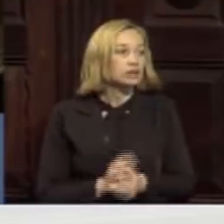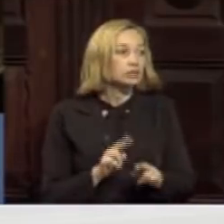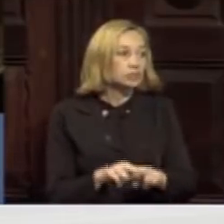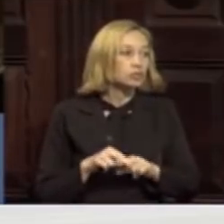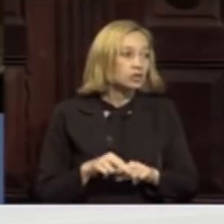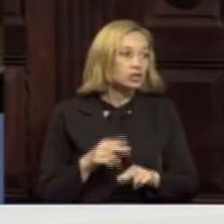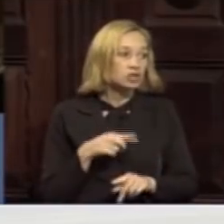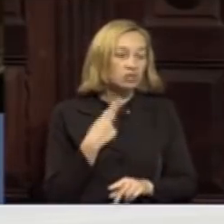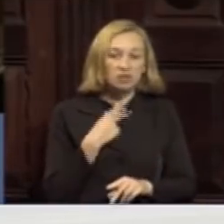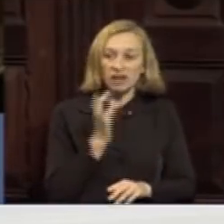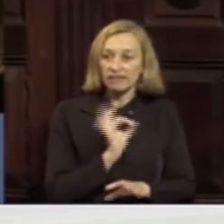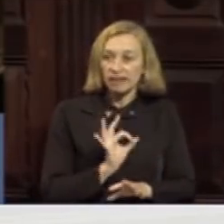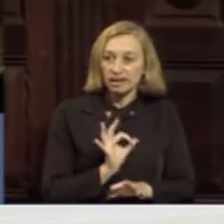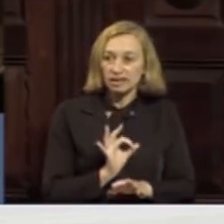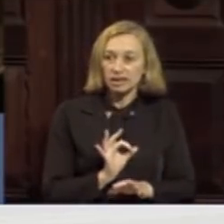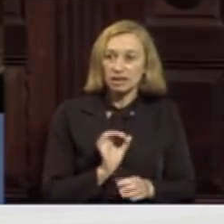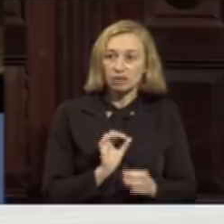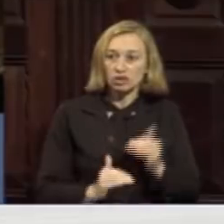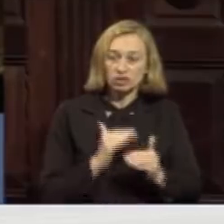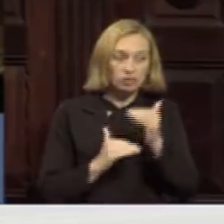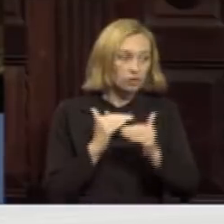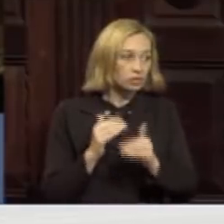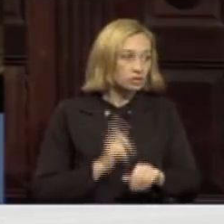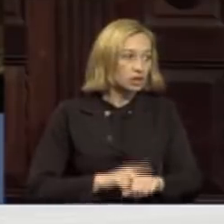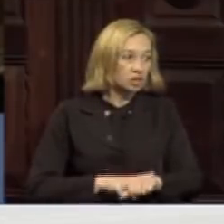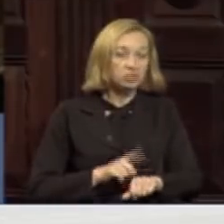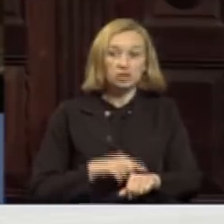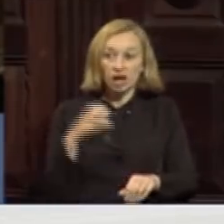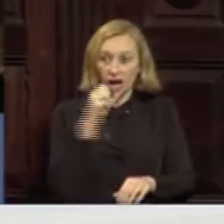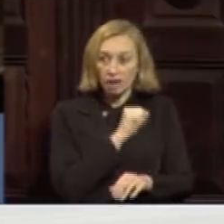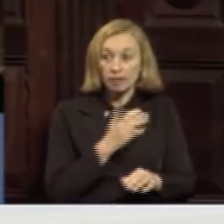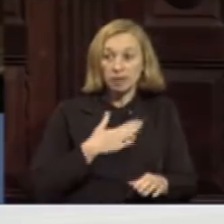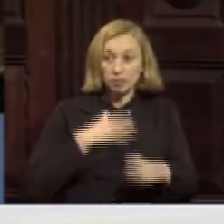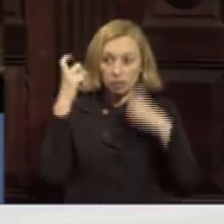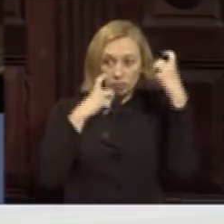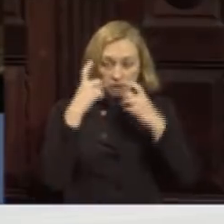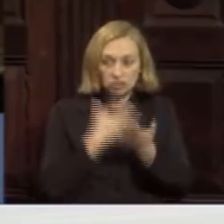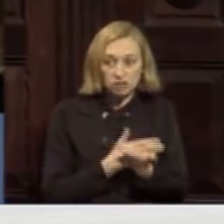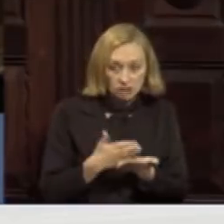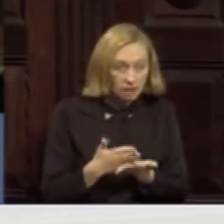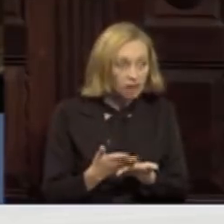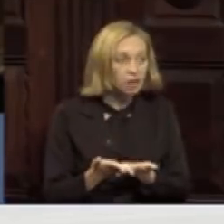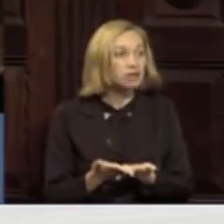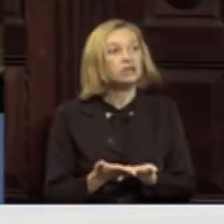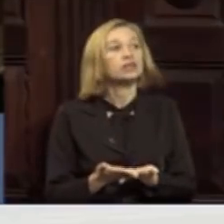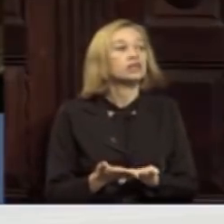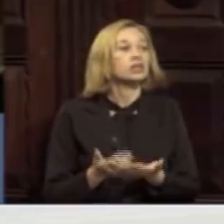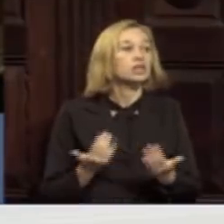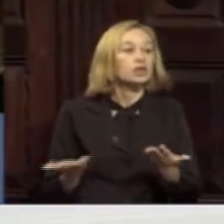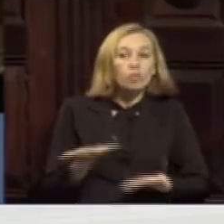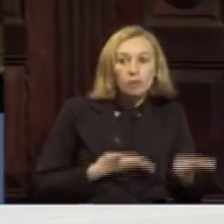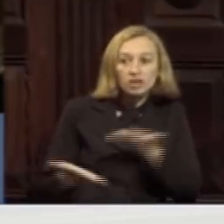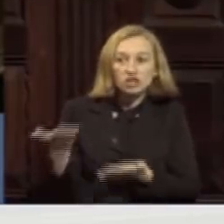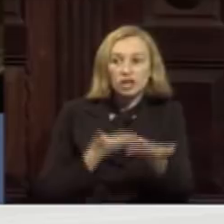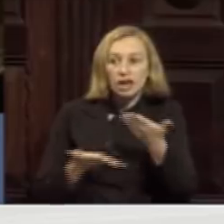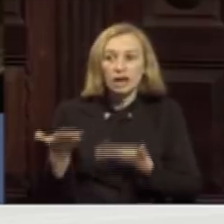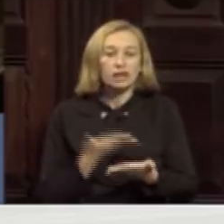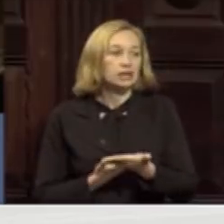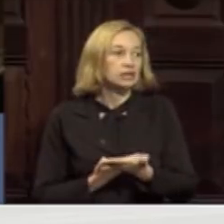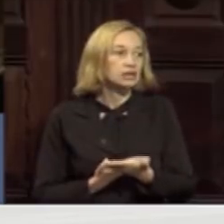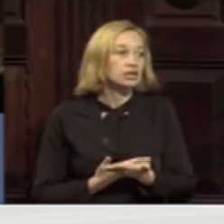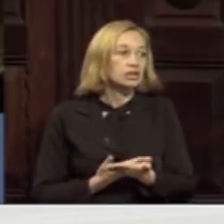eu não vou desenvolver o tema aqui agora, porque meu tempo já expirou, mas era a preocupação que eu queria iniciar, né, aqui, compartilhar, tendo em vista o que